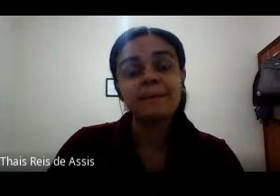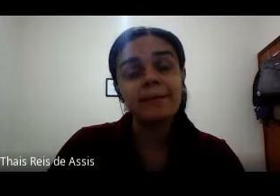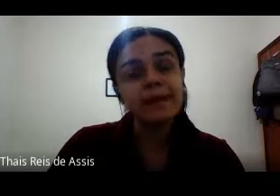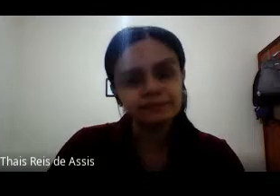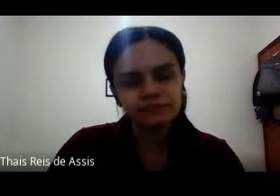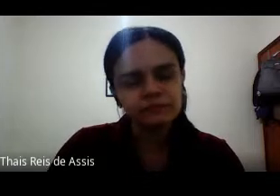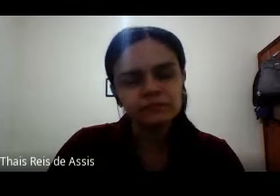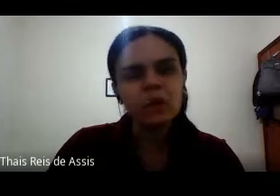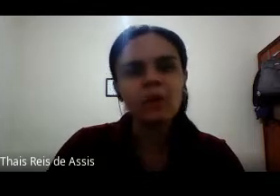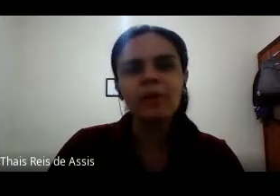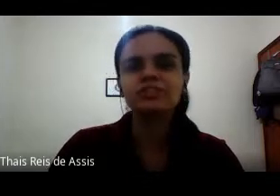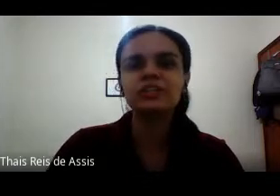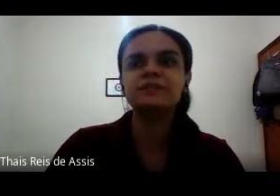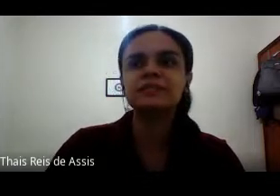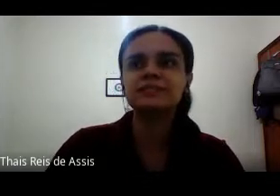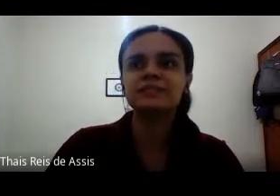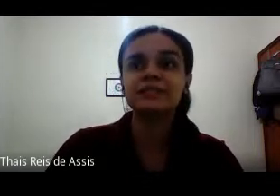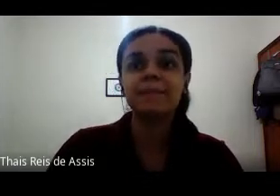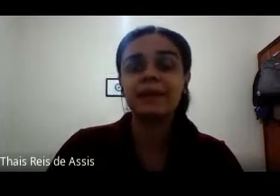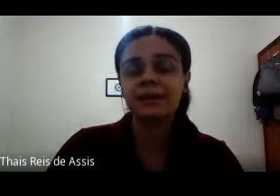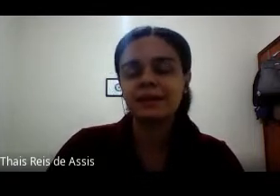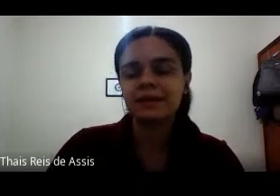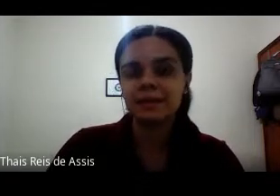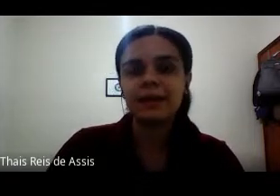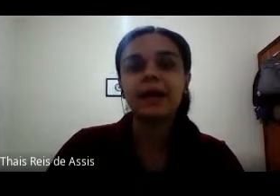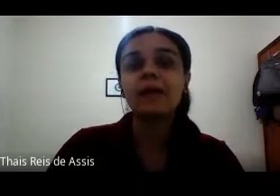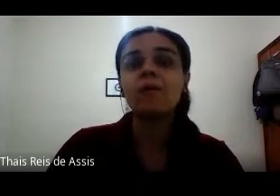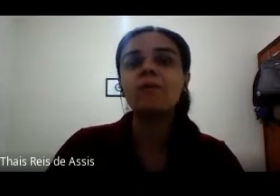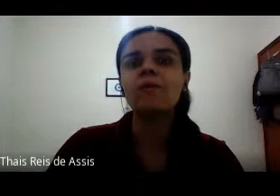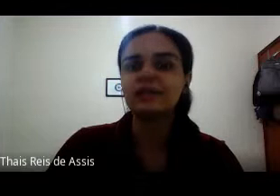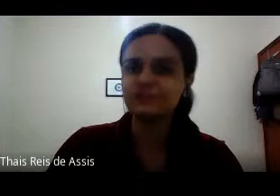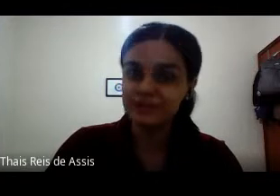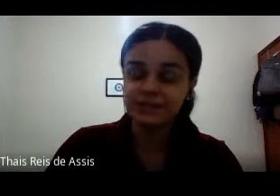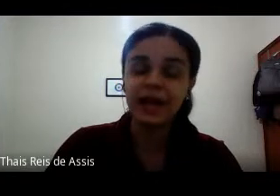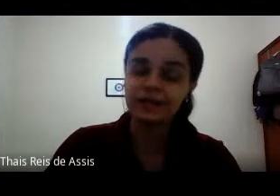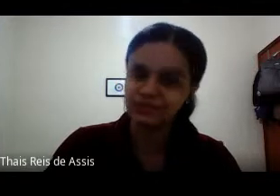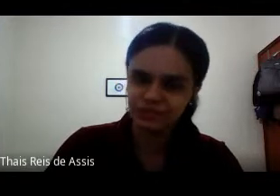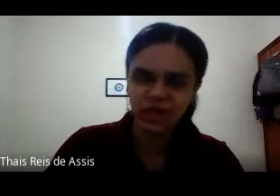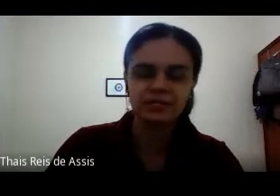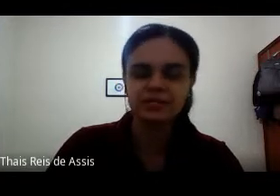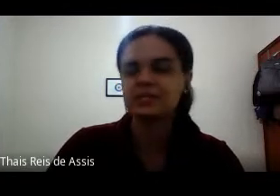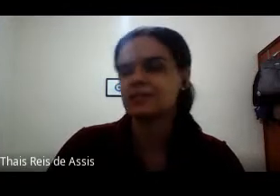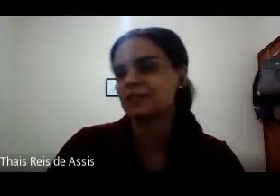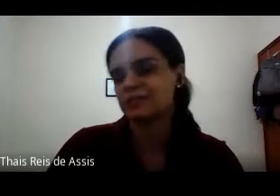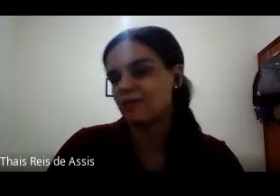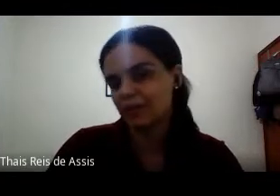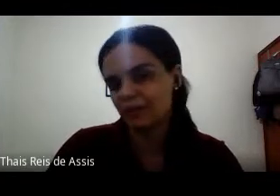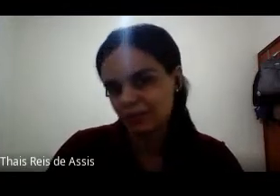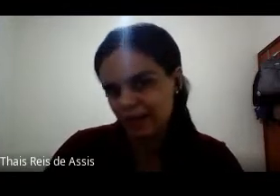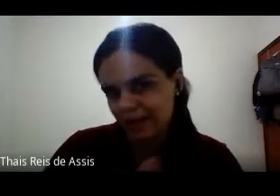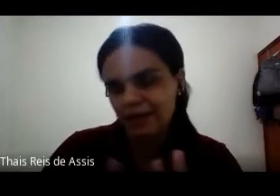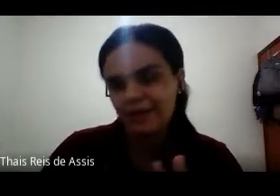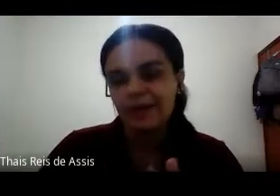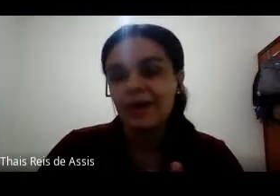de saber como agir, ele precisa de saber trabalhar com a diversidade de alunos dentro de sala de aula. A escola não